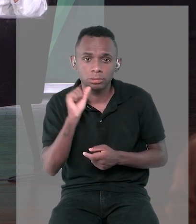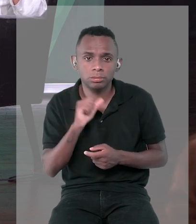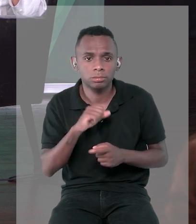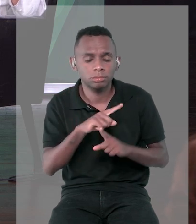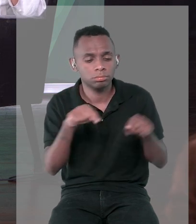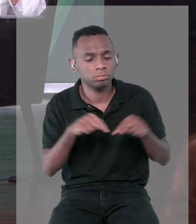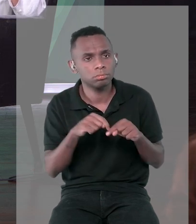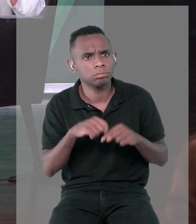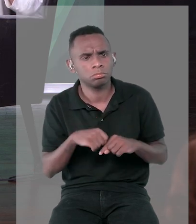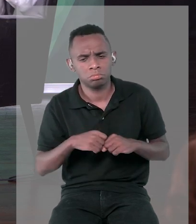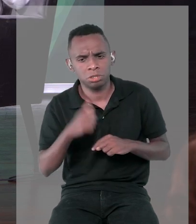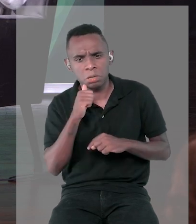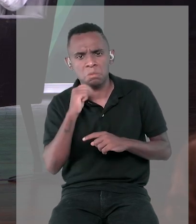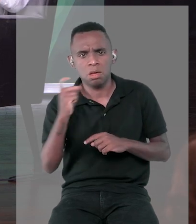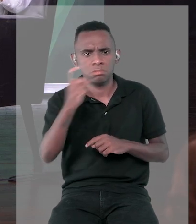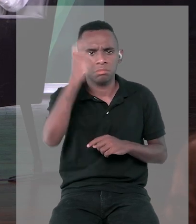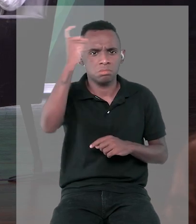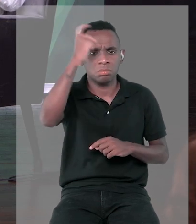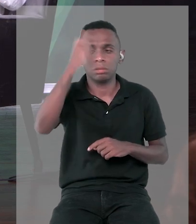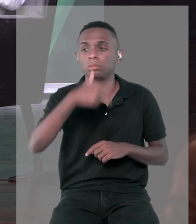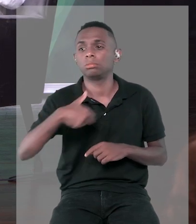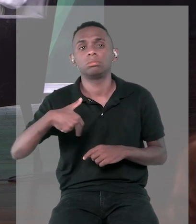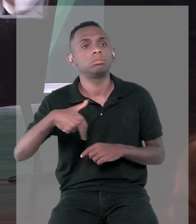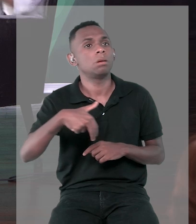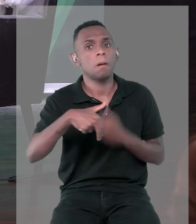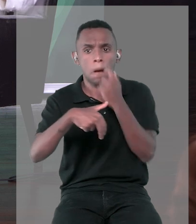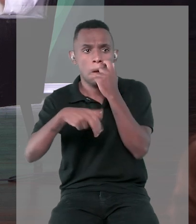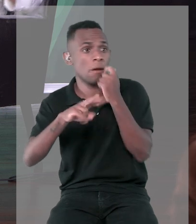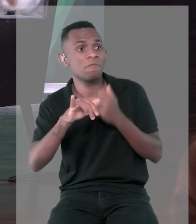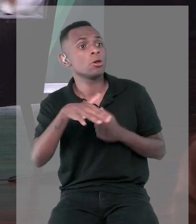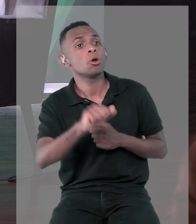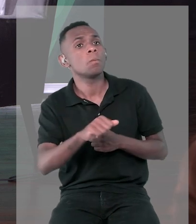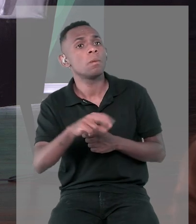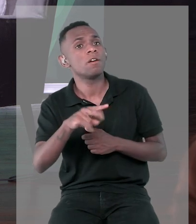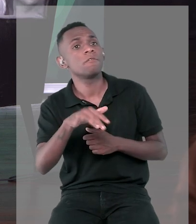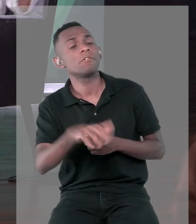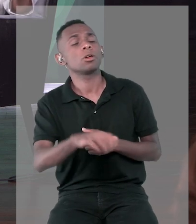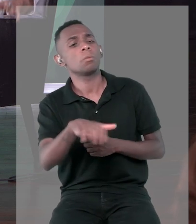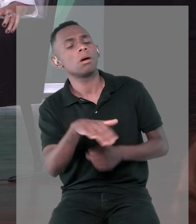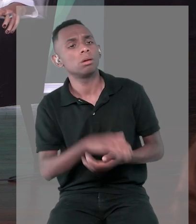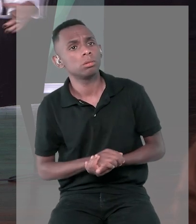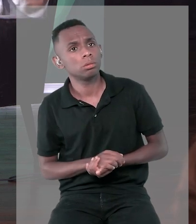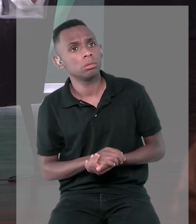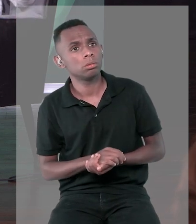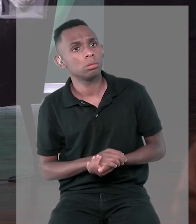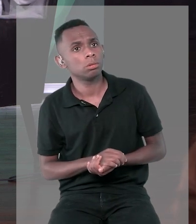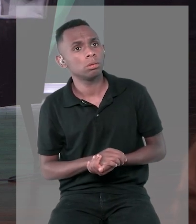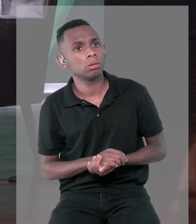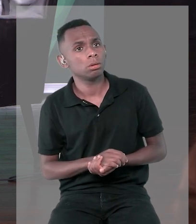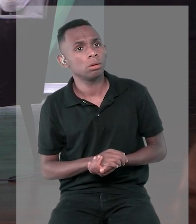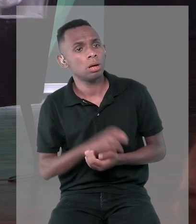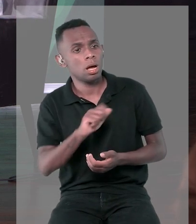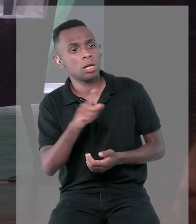saiu da sala, ela era uma mulher muito grande no corredor, ela, Vilma, e fez assim, a Vilma fala assim: